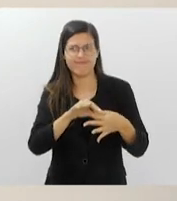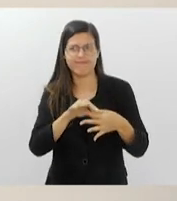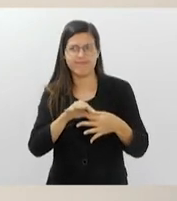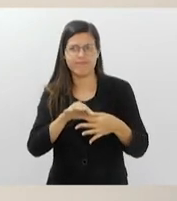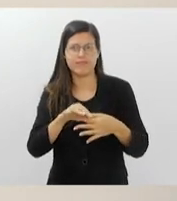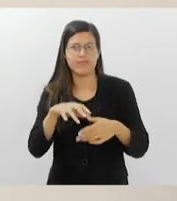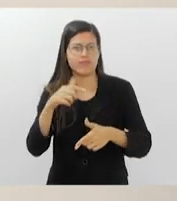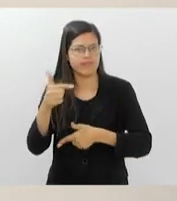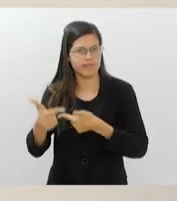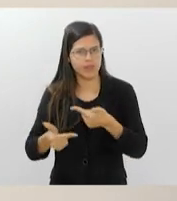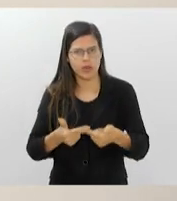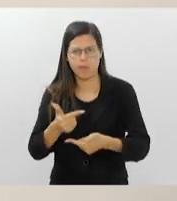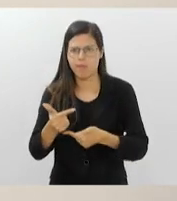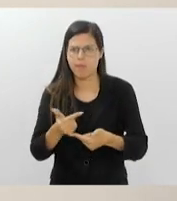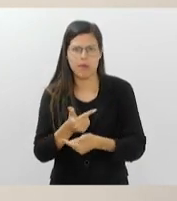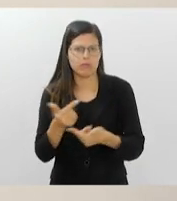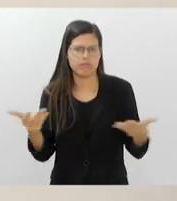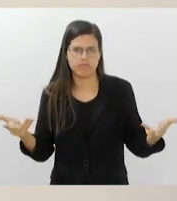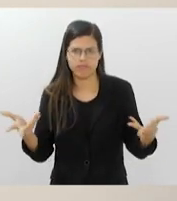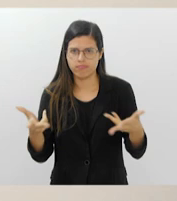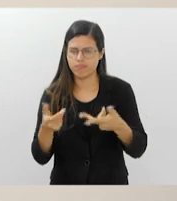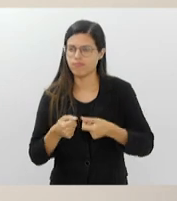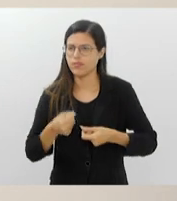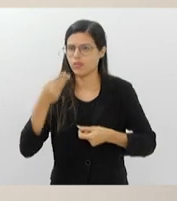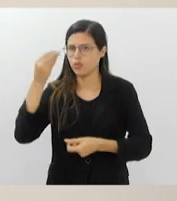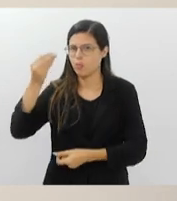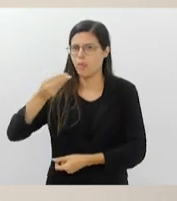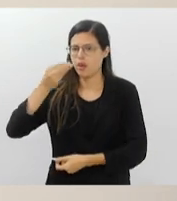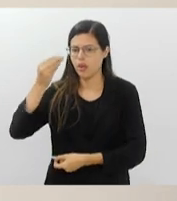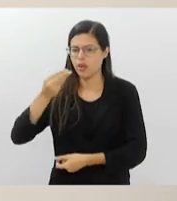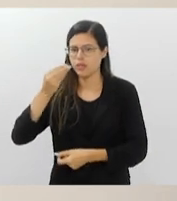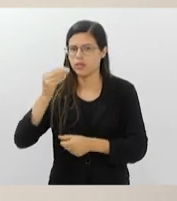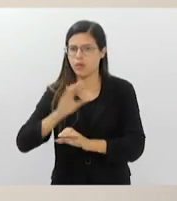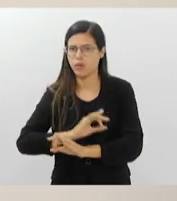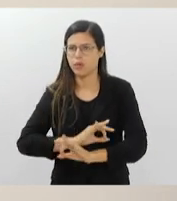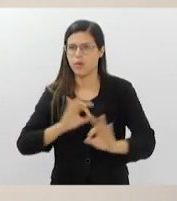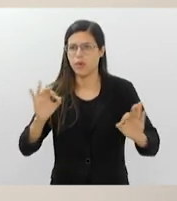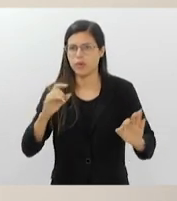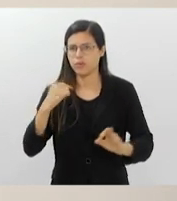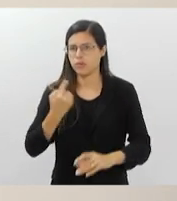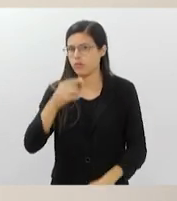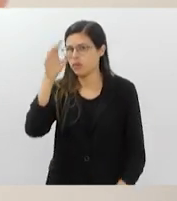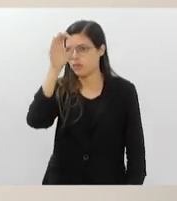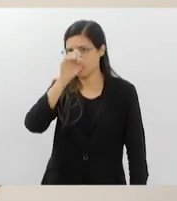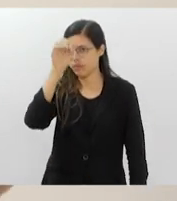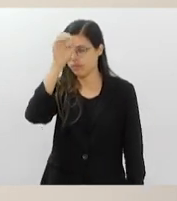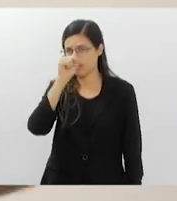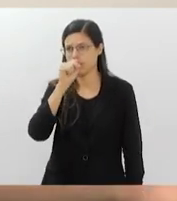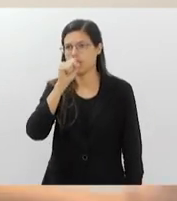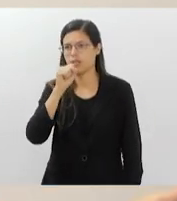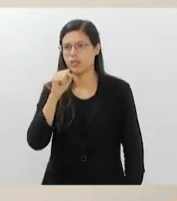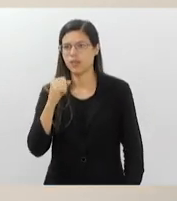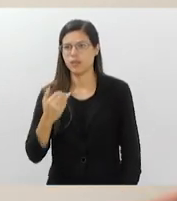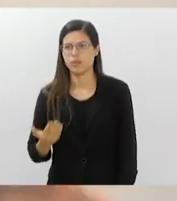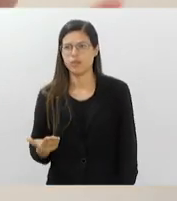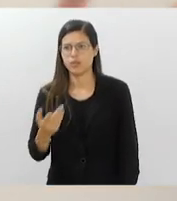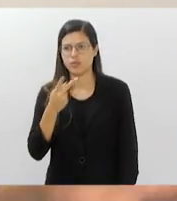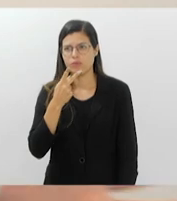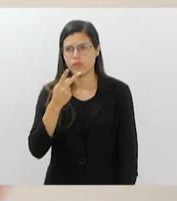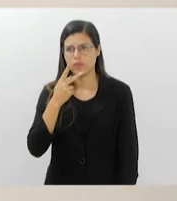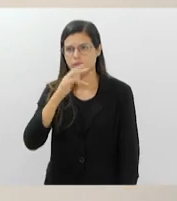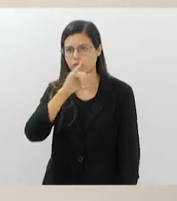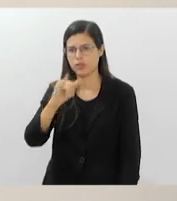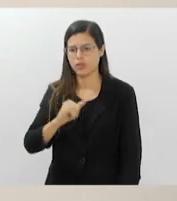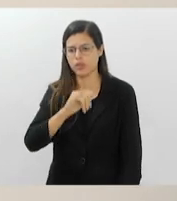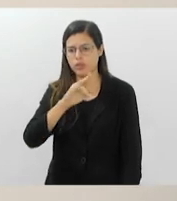trabalhos ímpares né de que são experiências exitosas que a gente aprende muito então Eh aqui né falando da Juliana